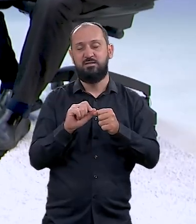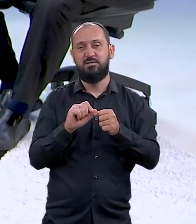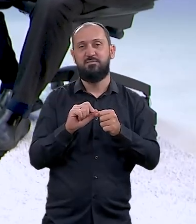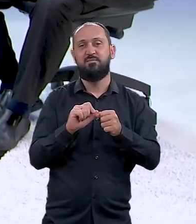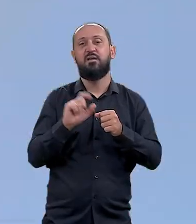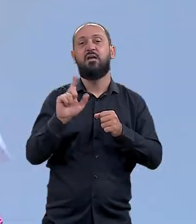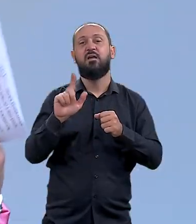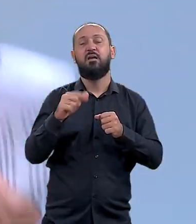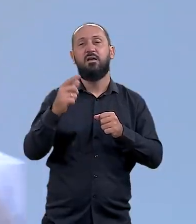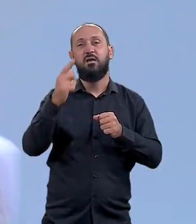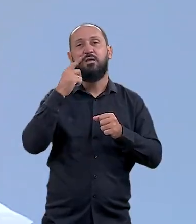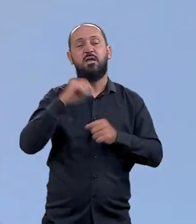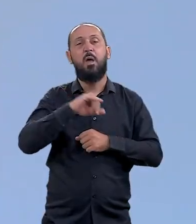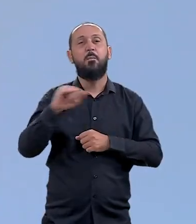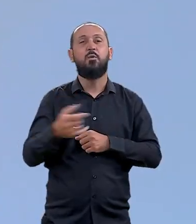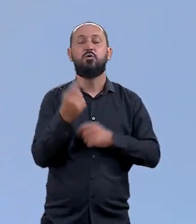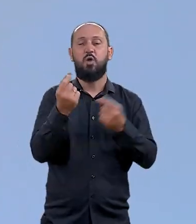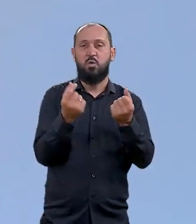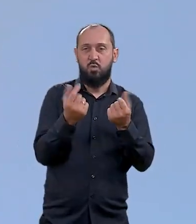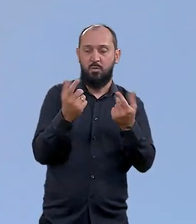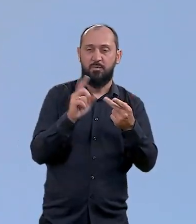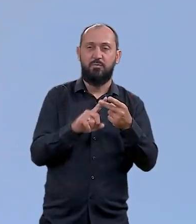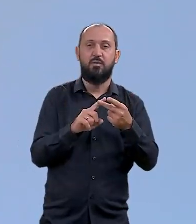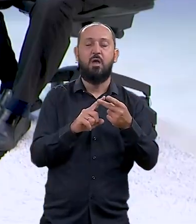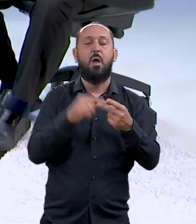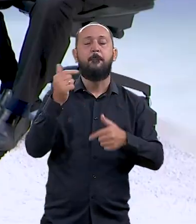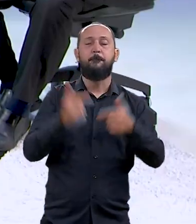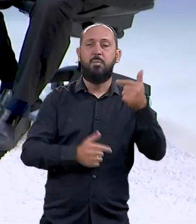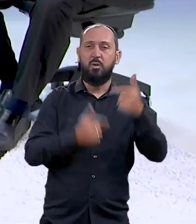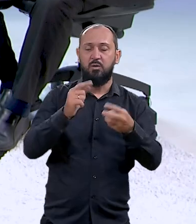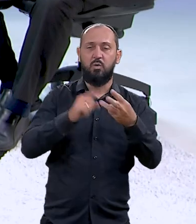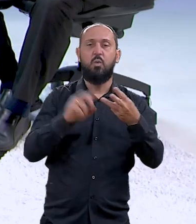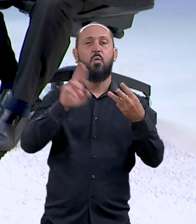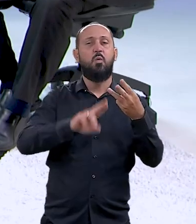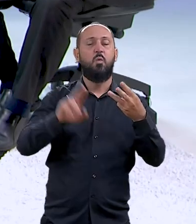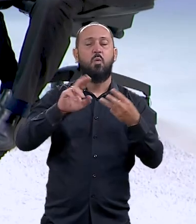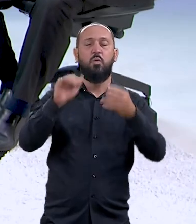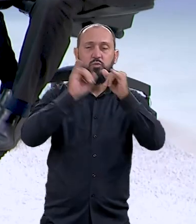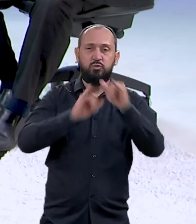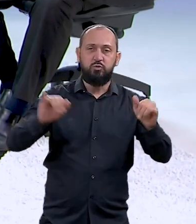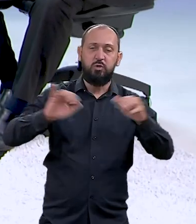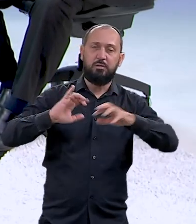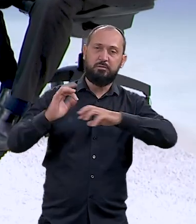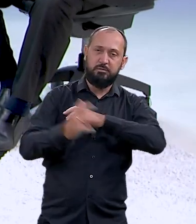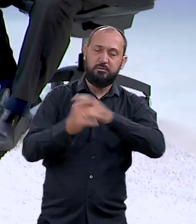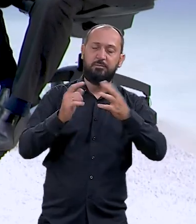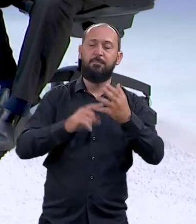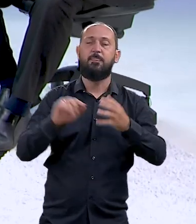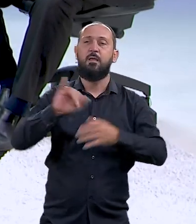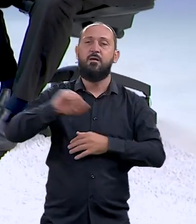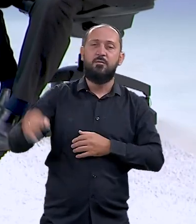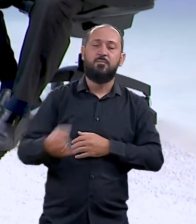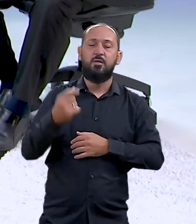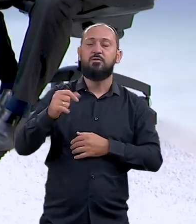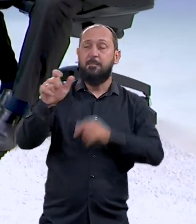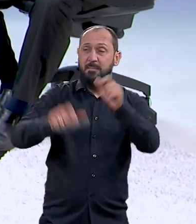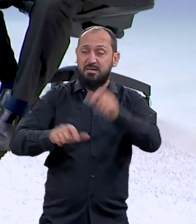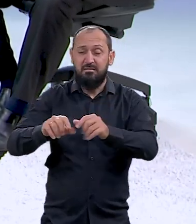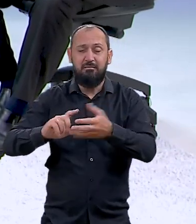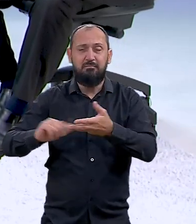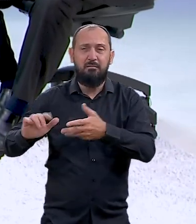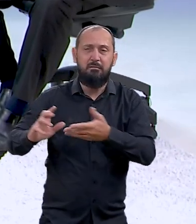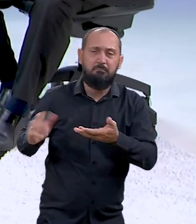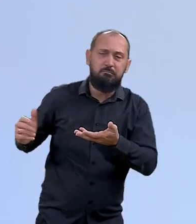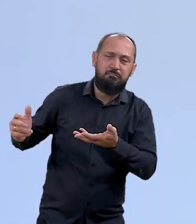Já existe uma normativa regulamentando esse uso? Explica um pouquinho para a gente. Ótima pergunta, Areta. A inteligência artificial